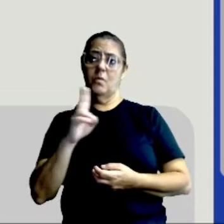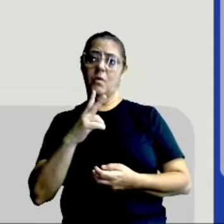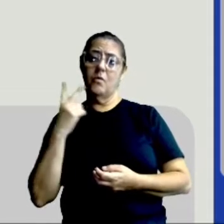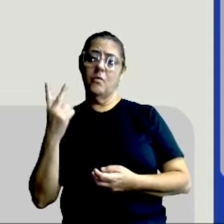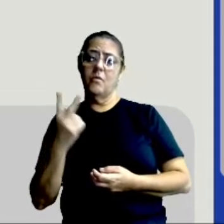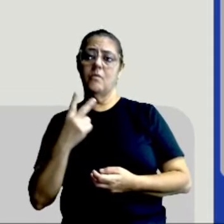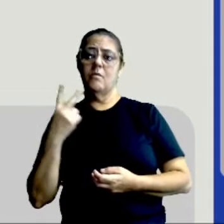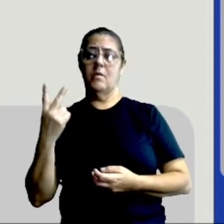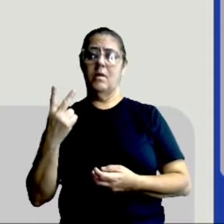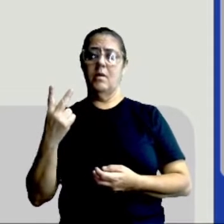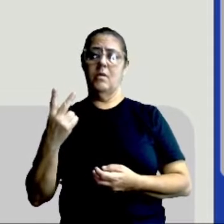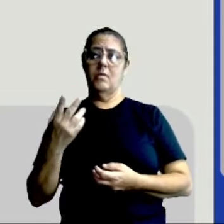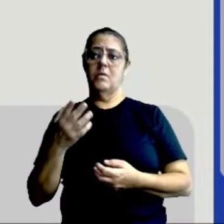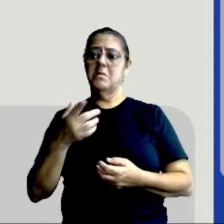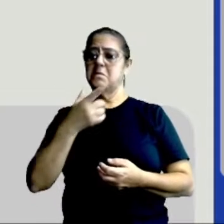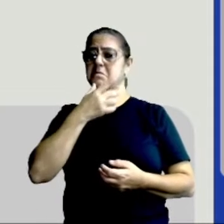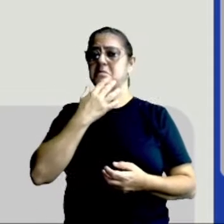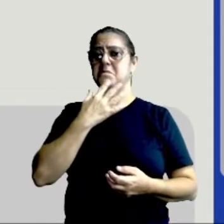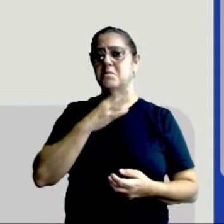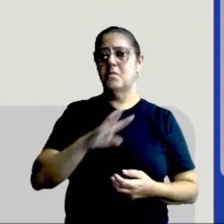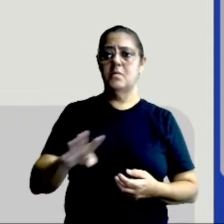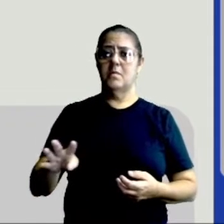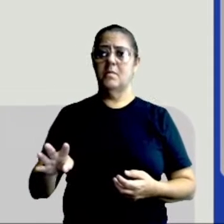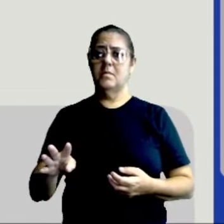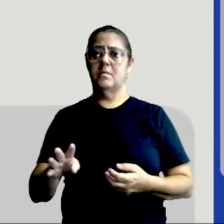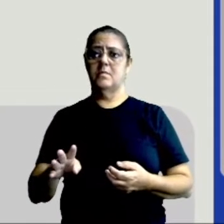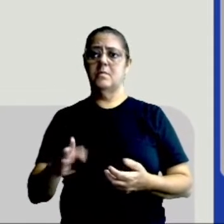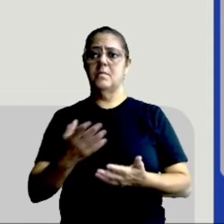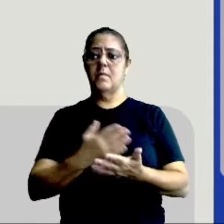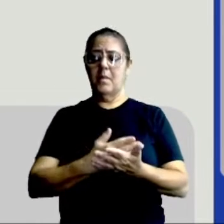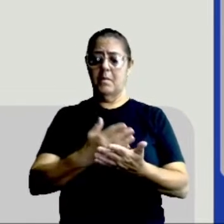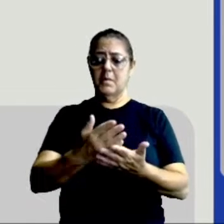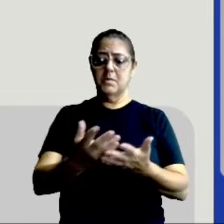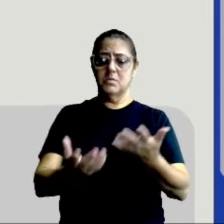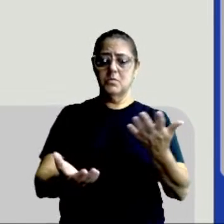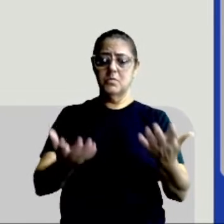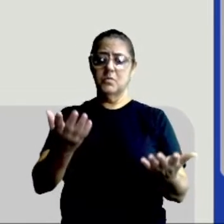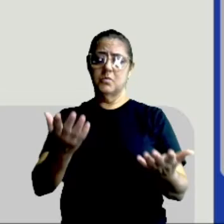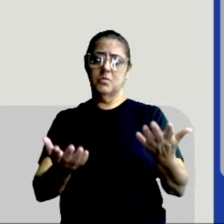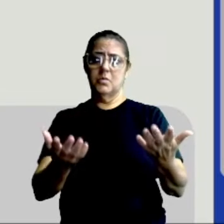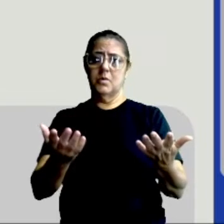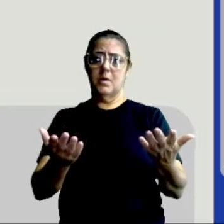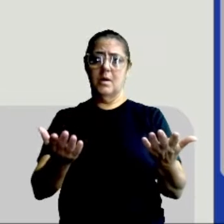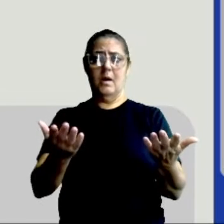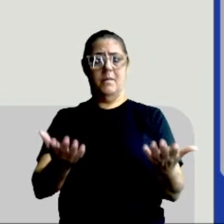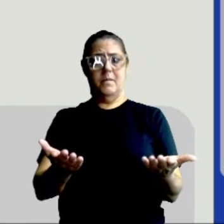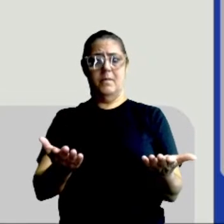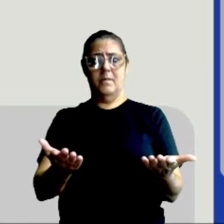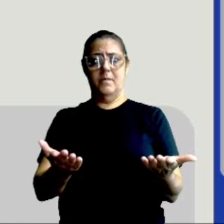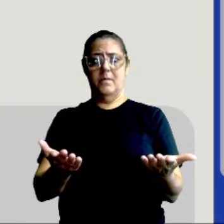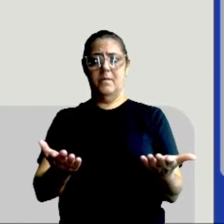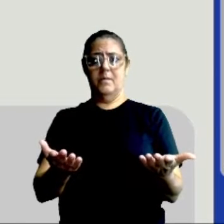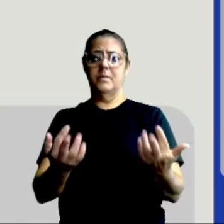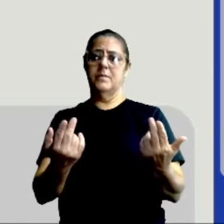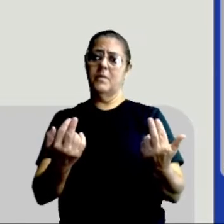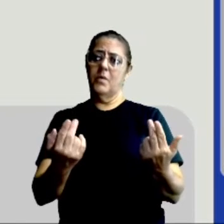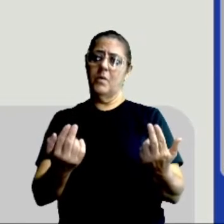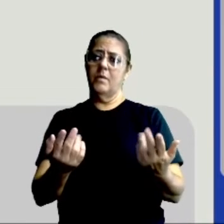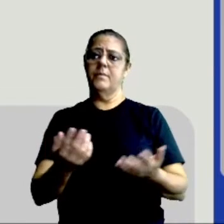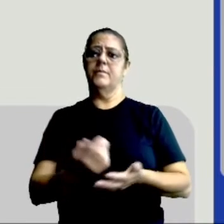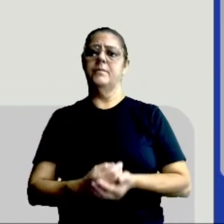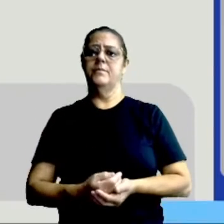valores desconhecidos, tá? Partindo do princípio de que o peso nos dois pratos da balança são